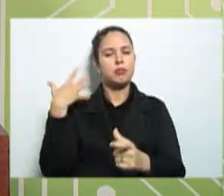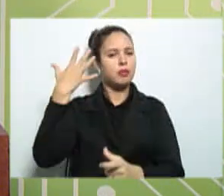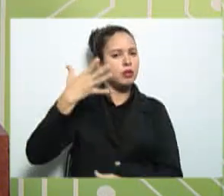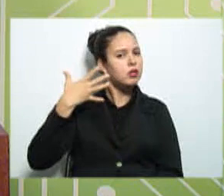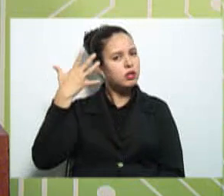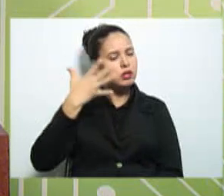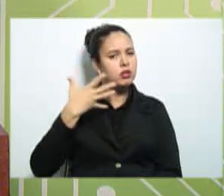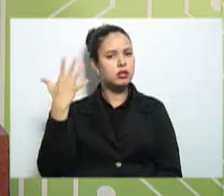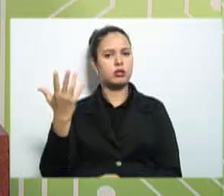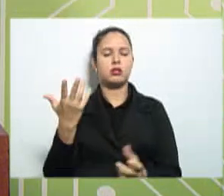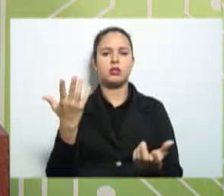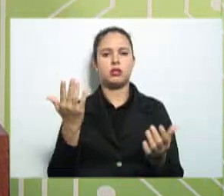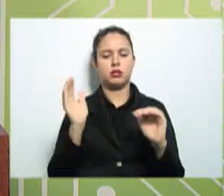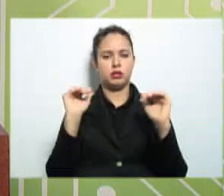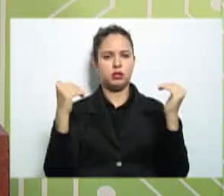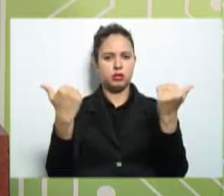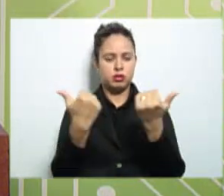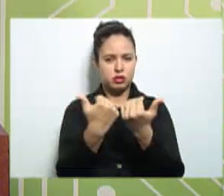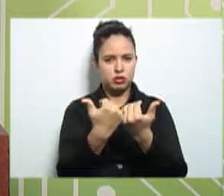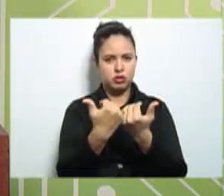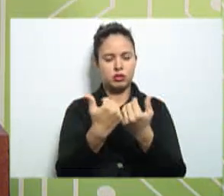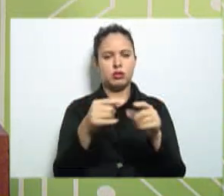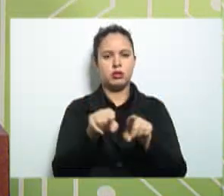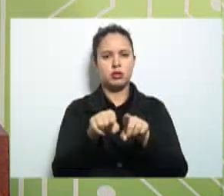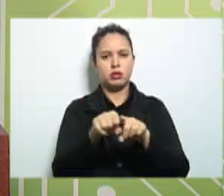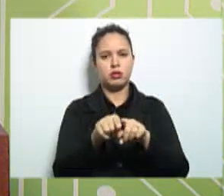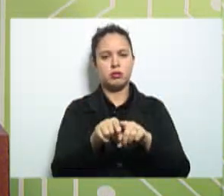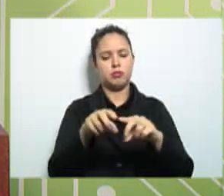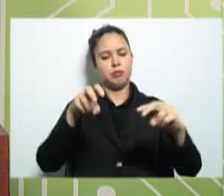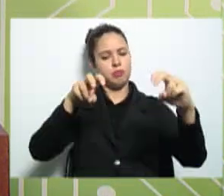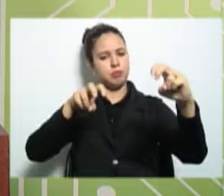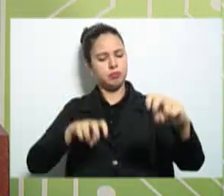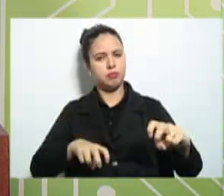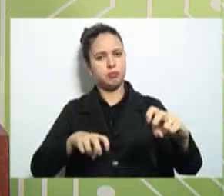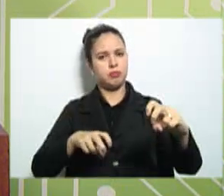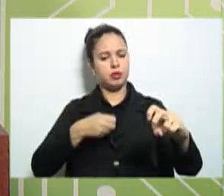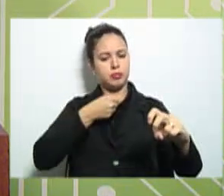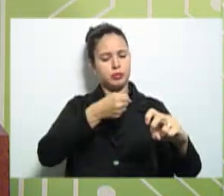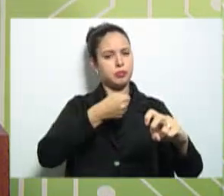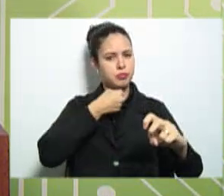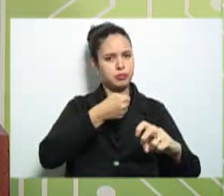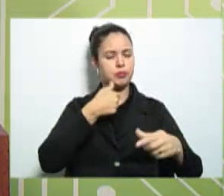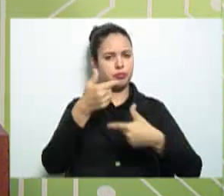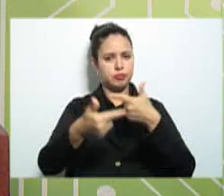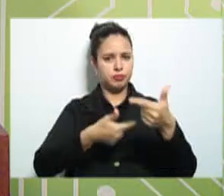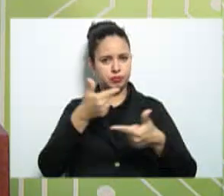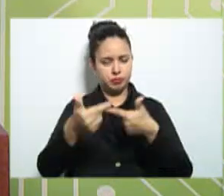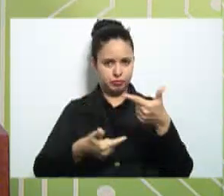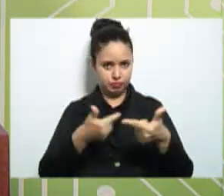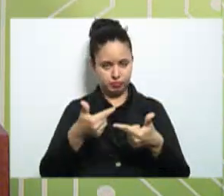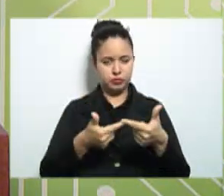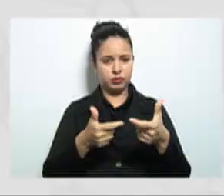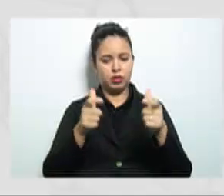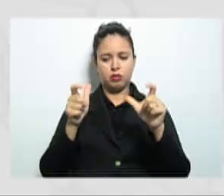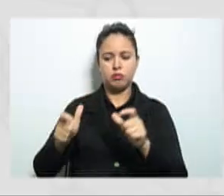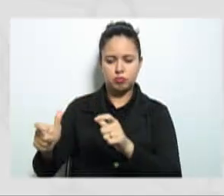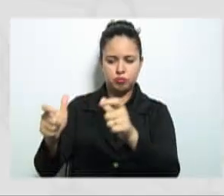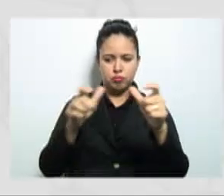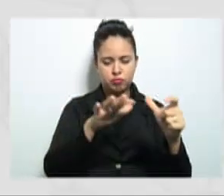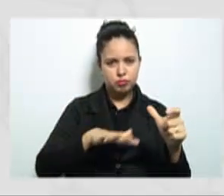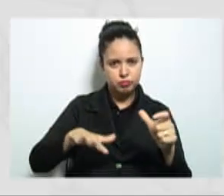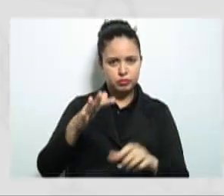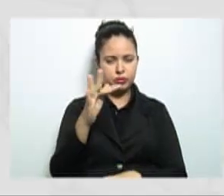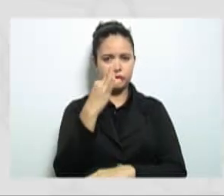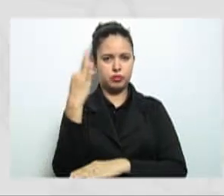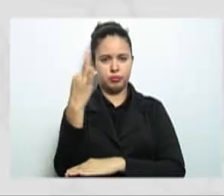palestra, num seminário, numa entrevista de emprego, ou seja, situações mais formais. Agora, nos textos escritos,